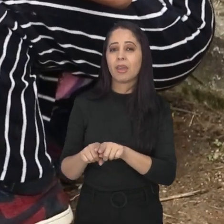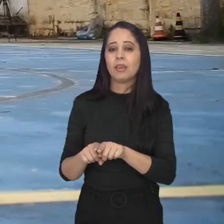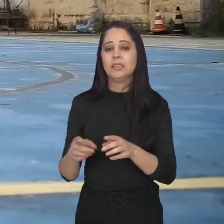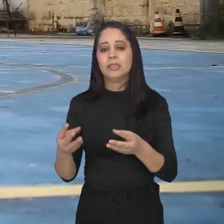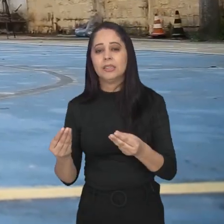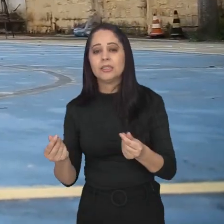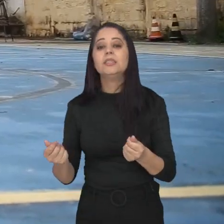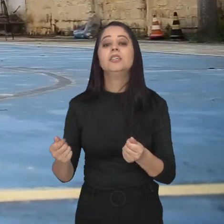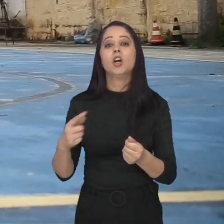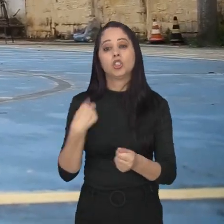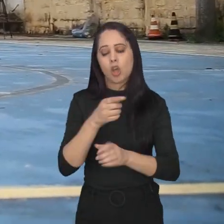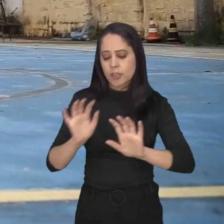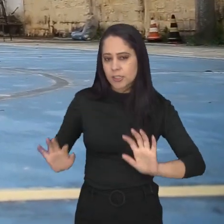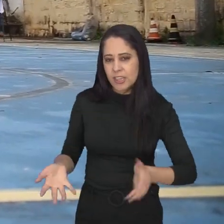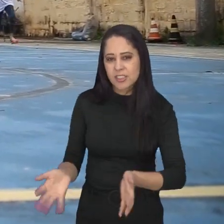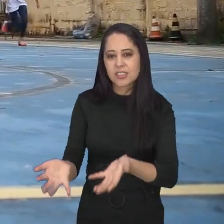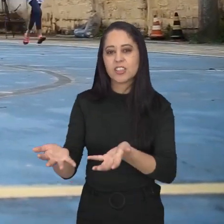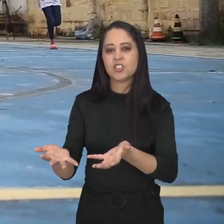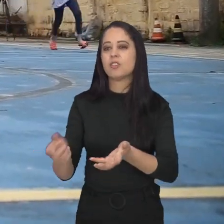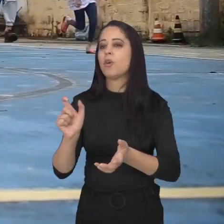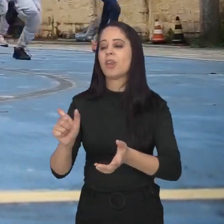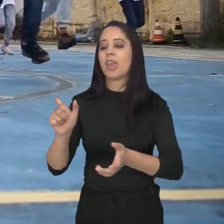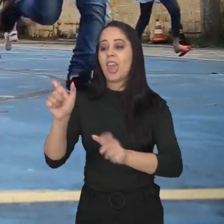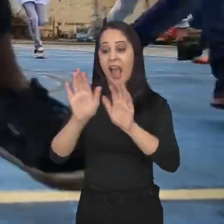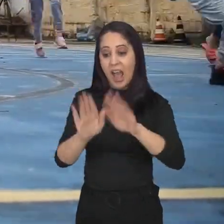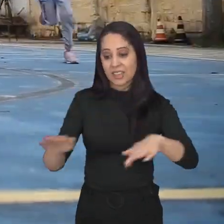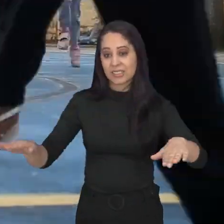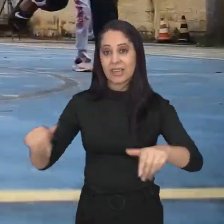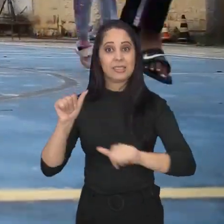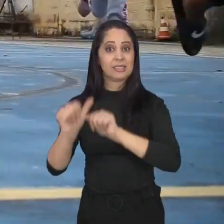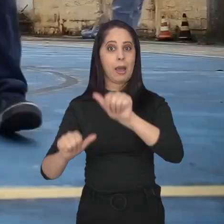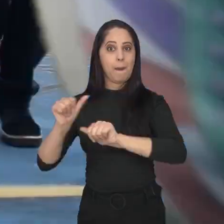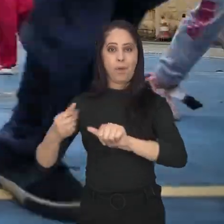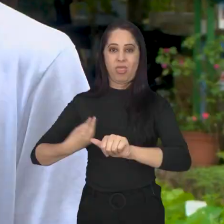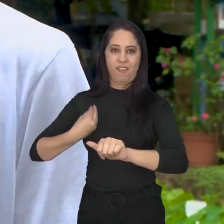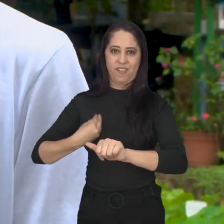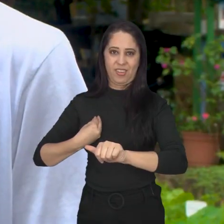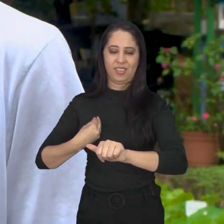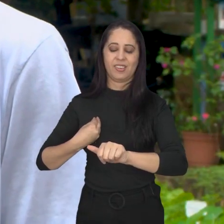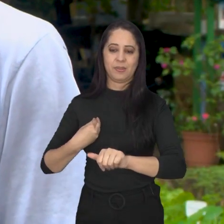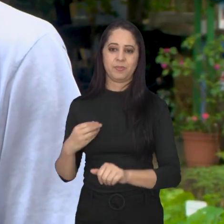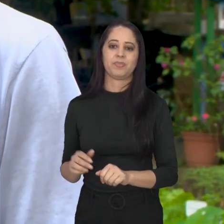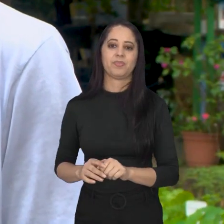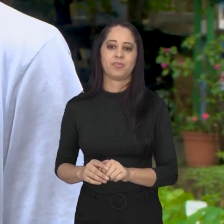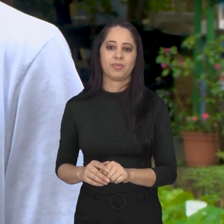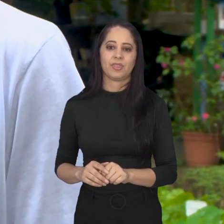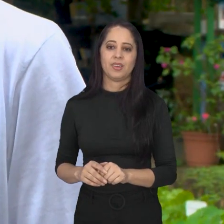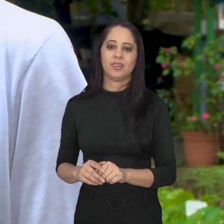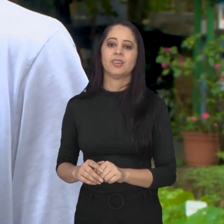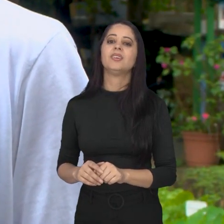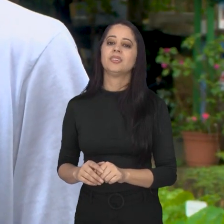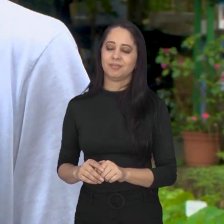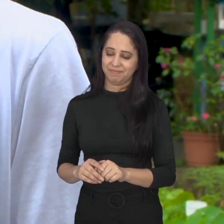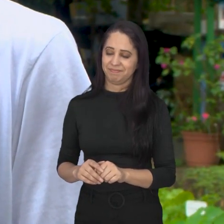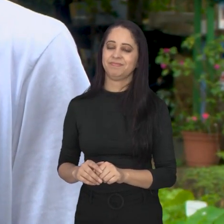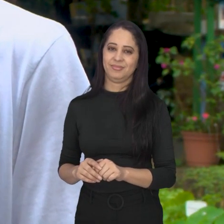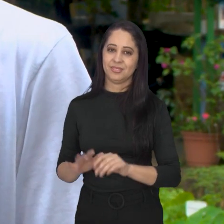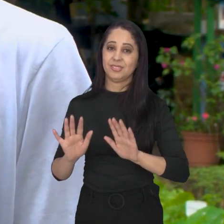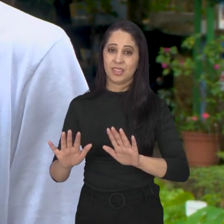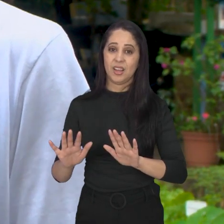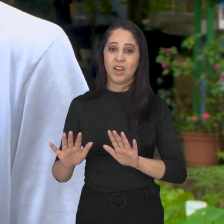alguma informação que a gente aproveita nas oficinas. E aí a gente mostra alguns vídeos e faz atividade prática no quintal da